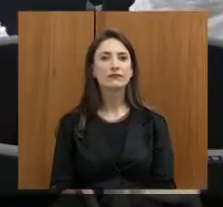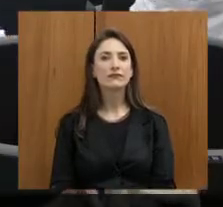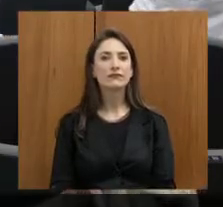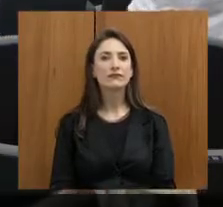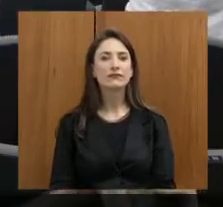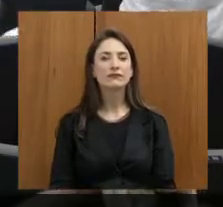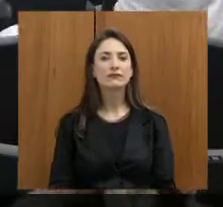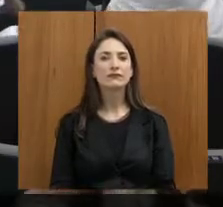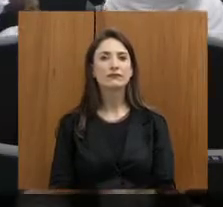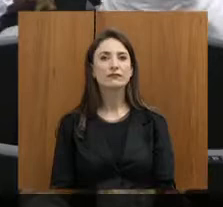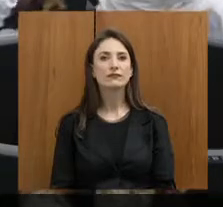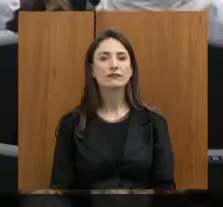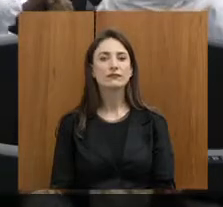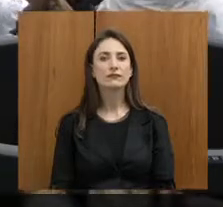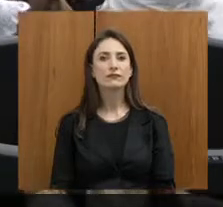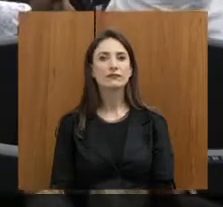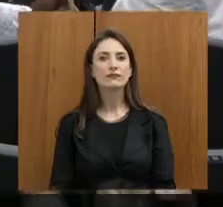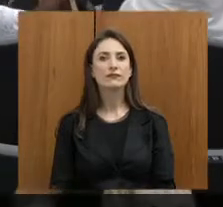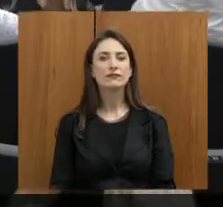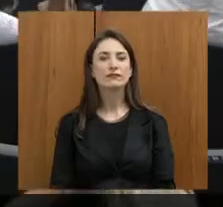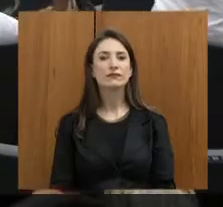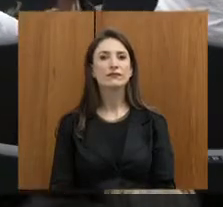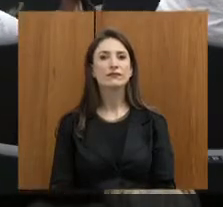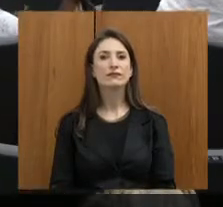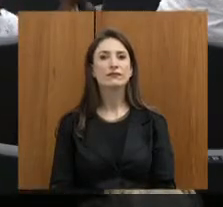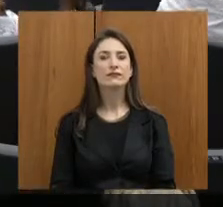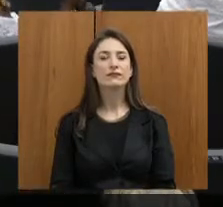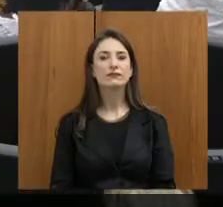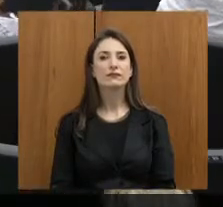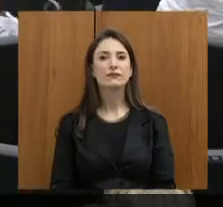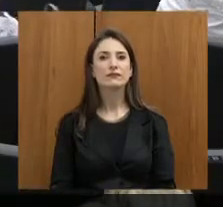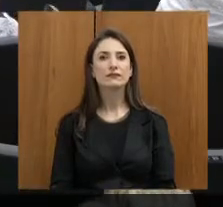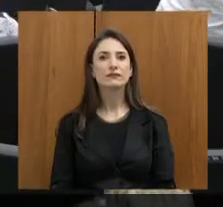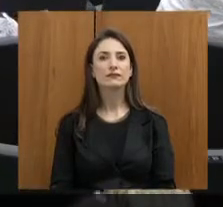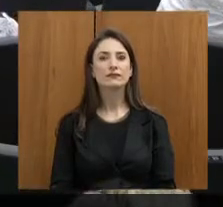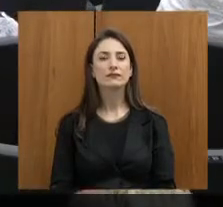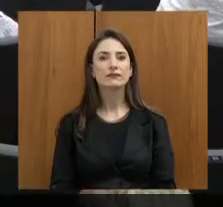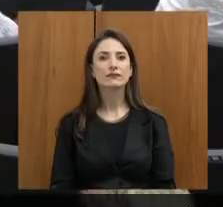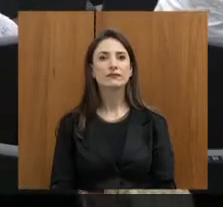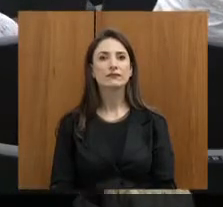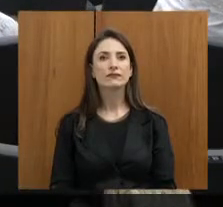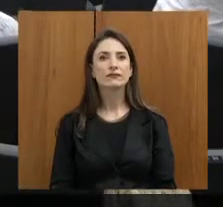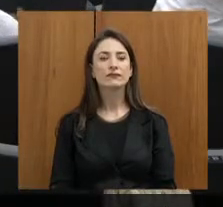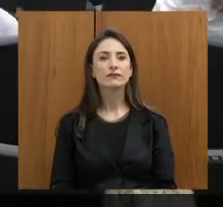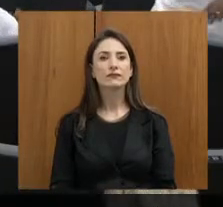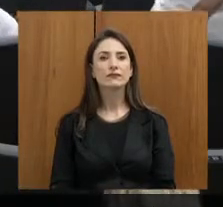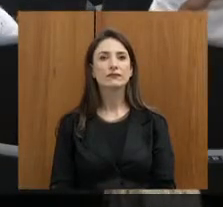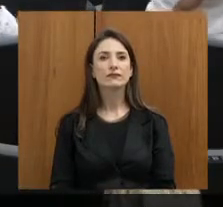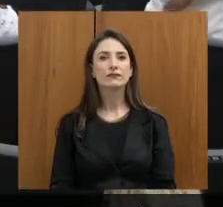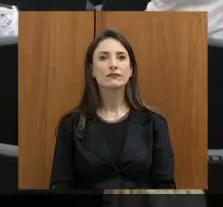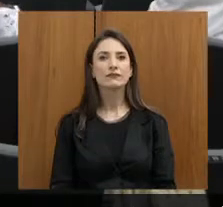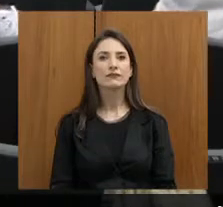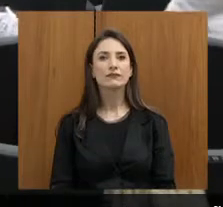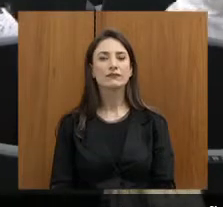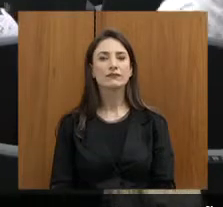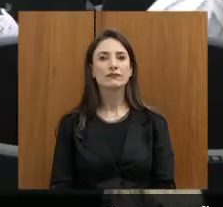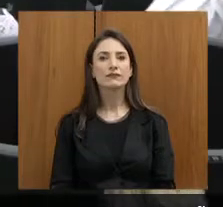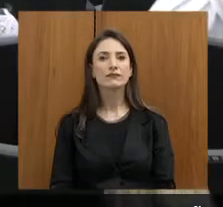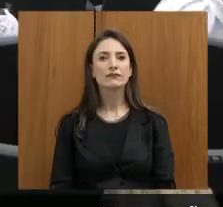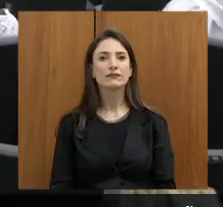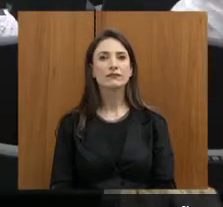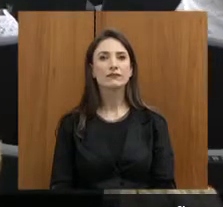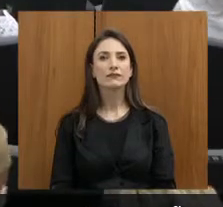cala ela se lá com pai